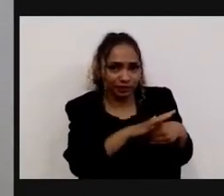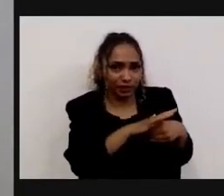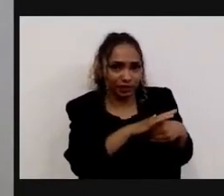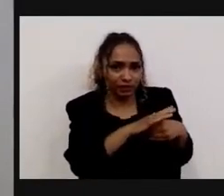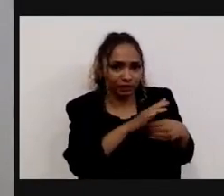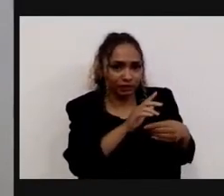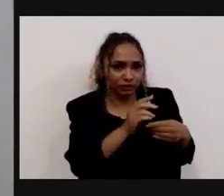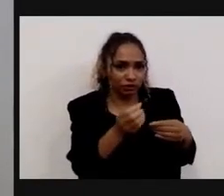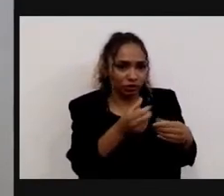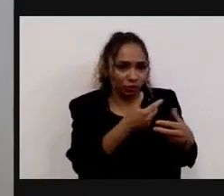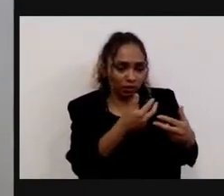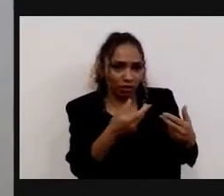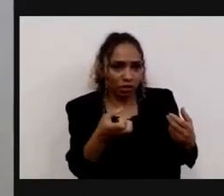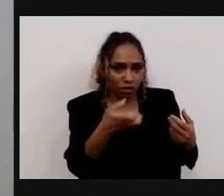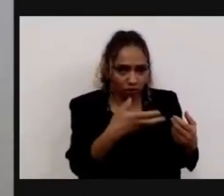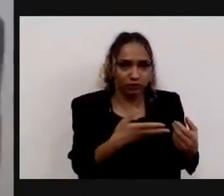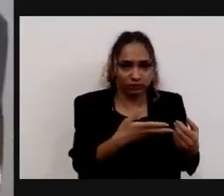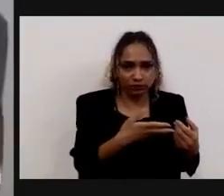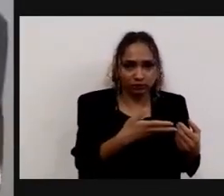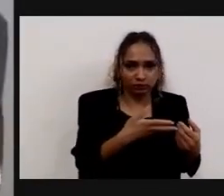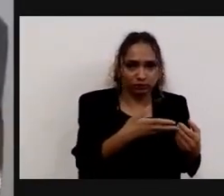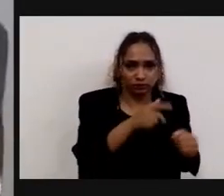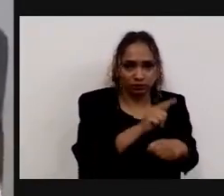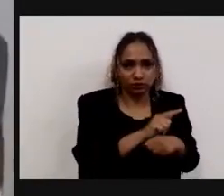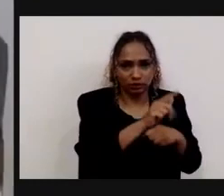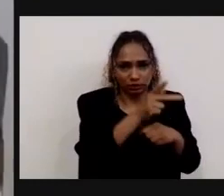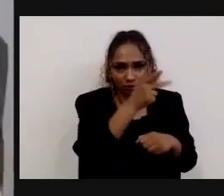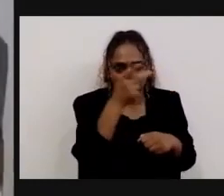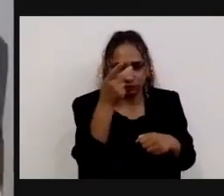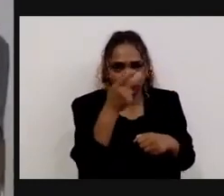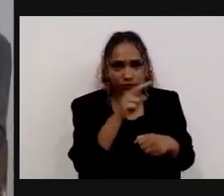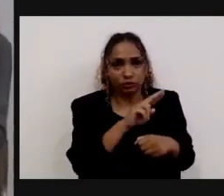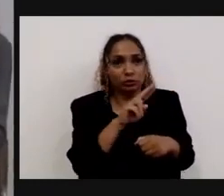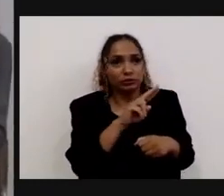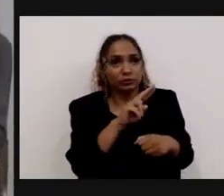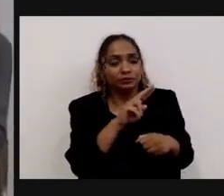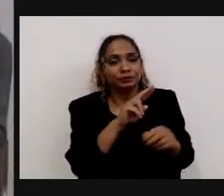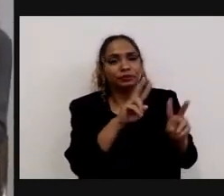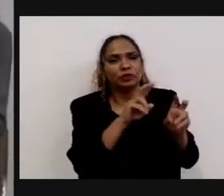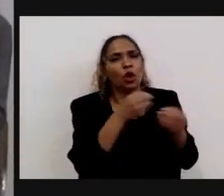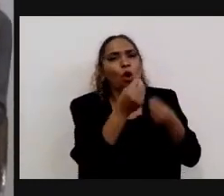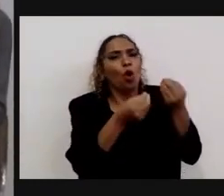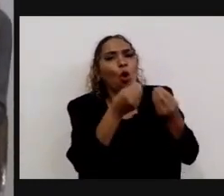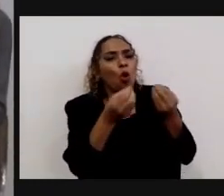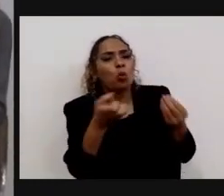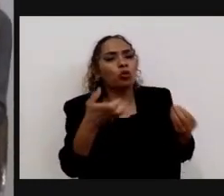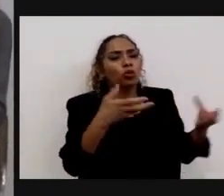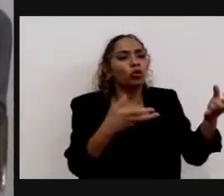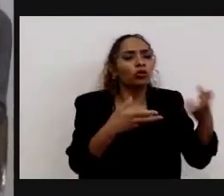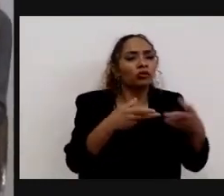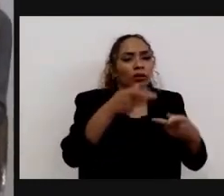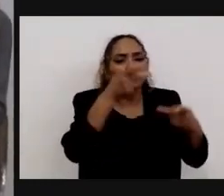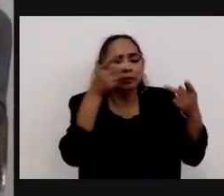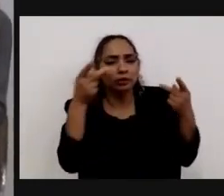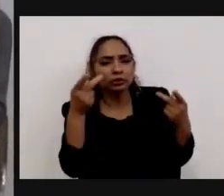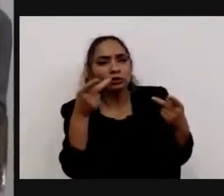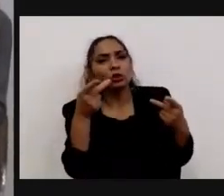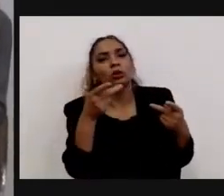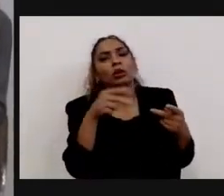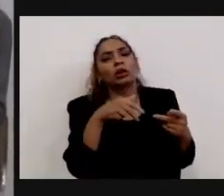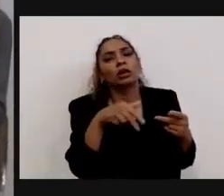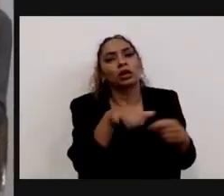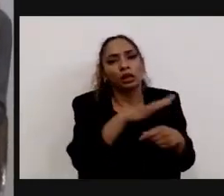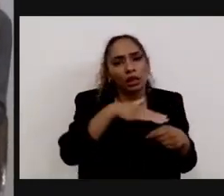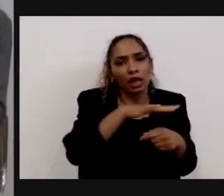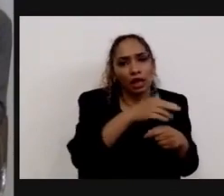inovação né na ingestão de pessoas o nome do painel como Inovar na gestão de pessoas na porque esse evento está